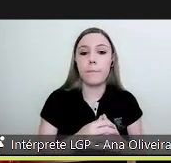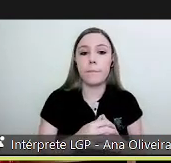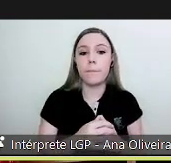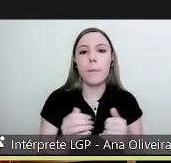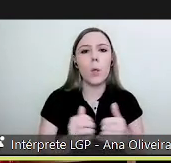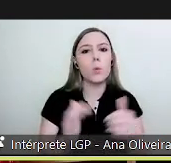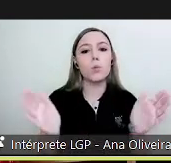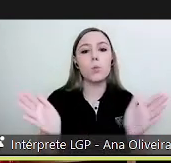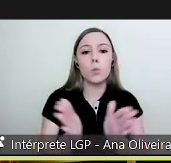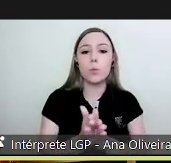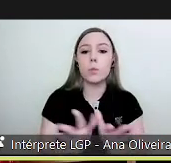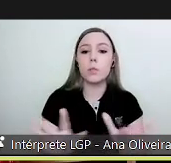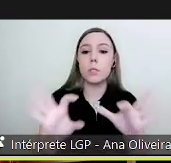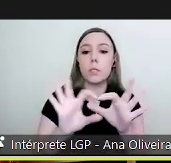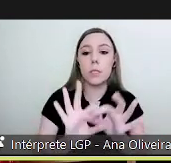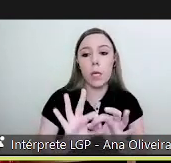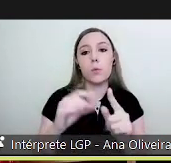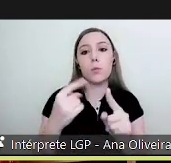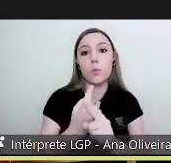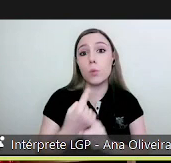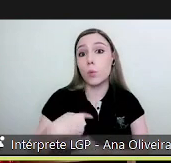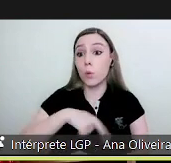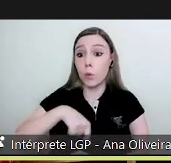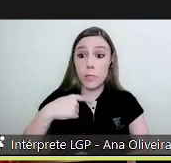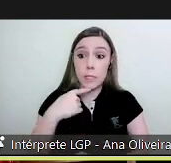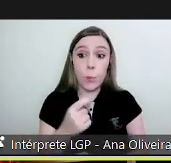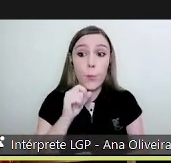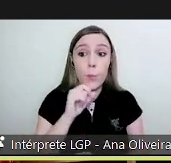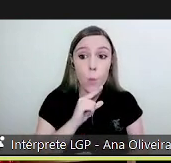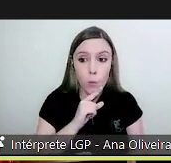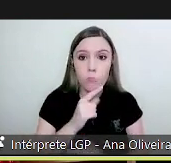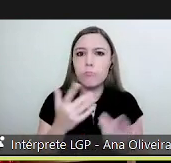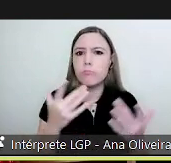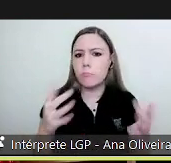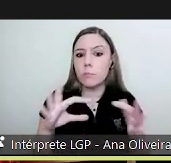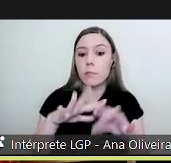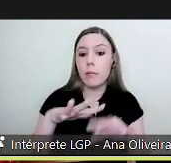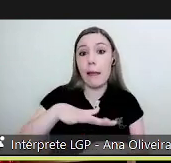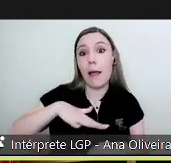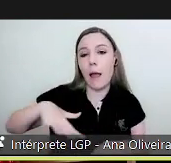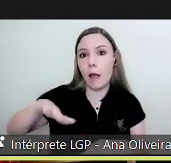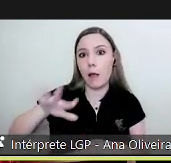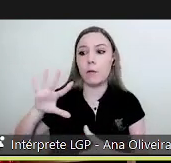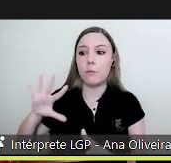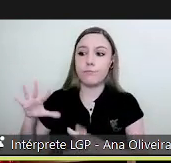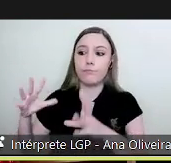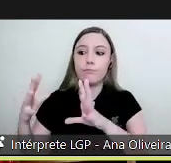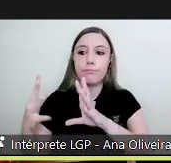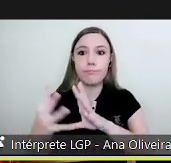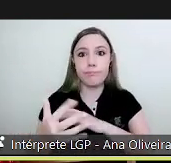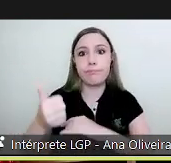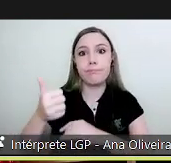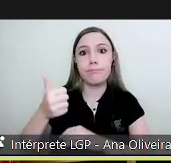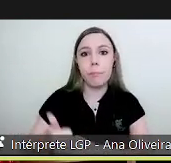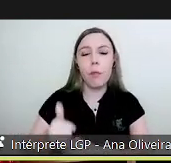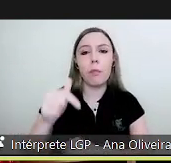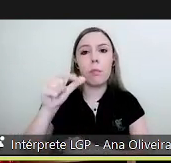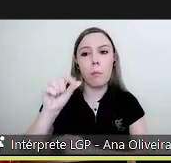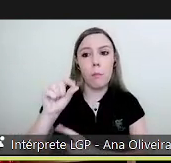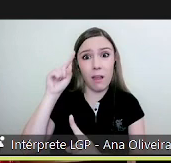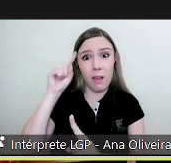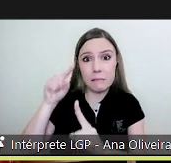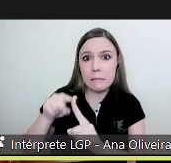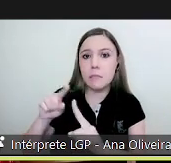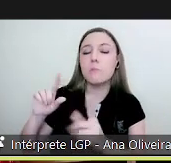elas relacionadas com aquilo que nós podemos dizer que são as dimensões da sustentabilidade ou dos propósitos de sustentabilidade